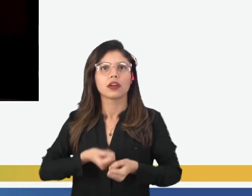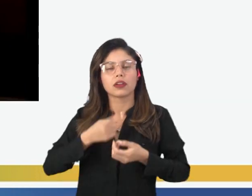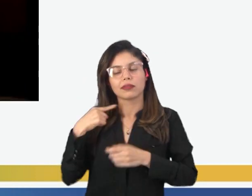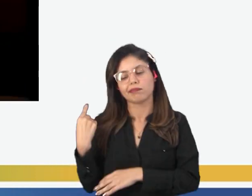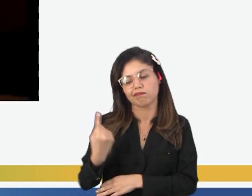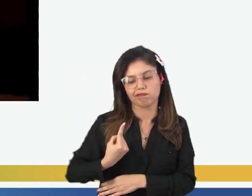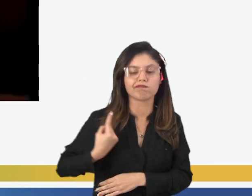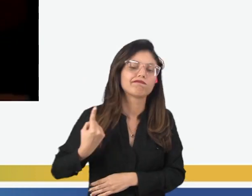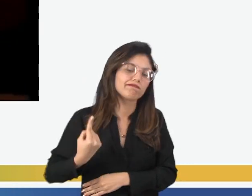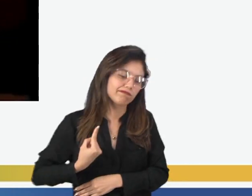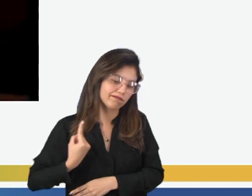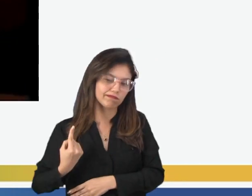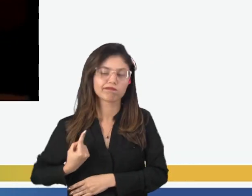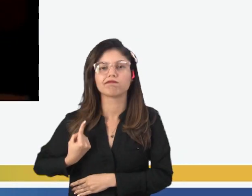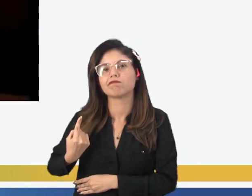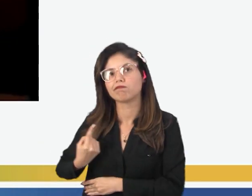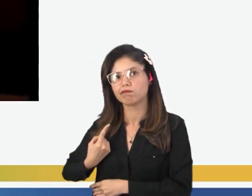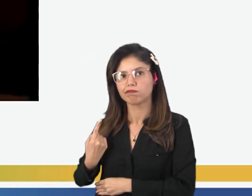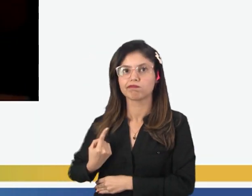Estou tão sozinho.